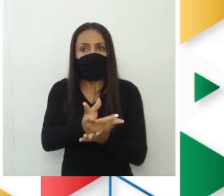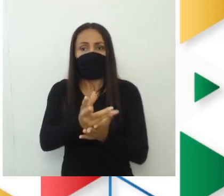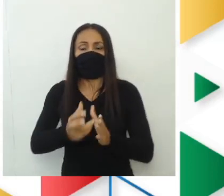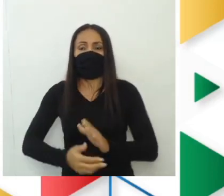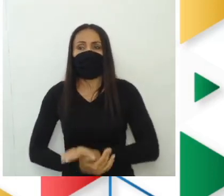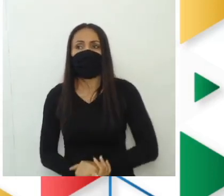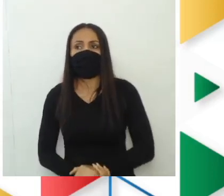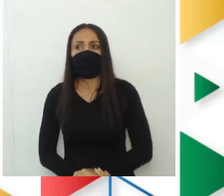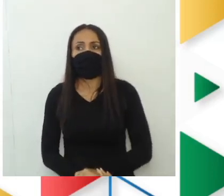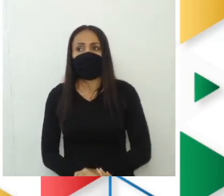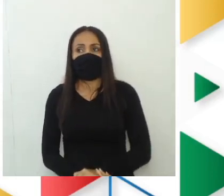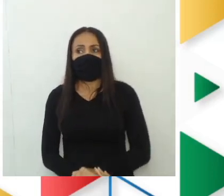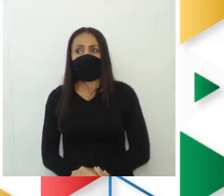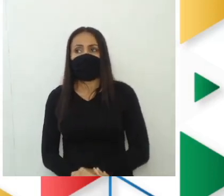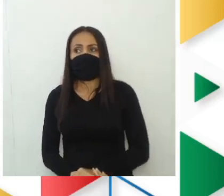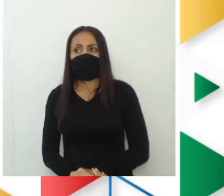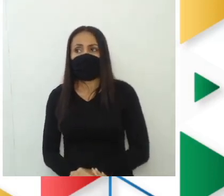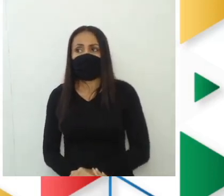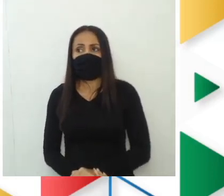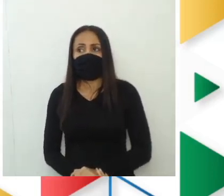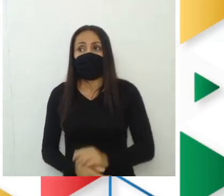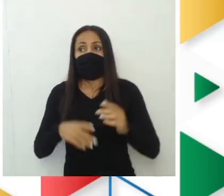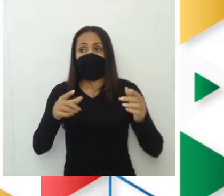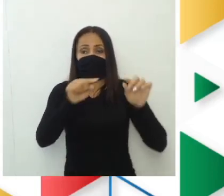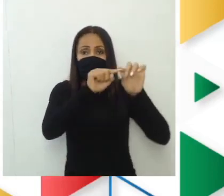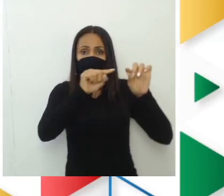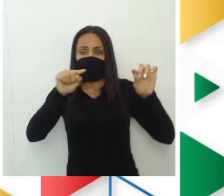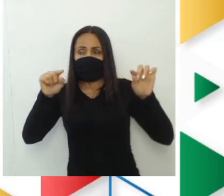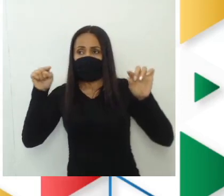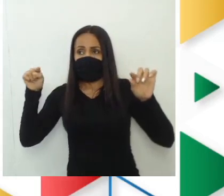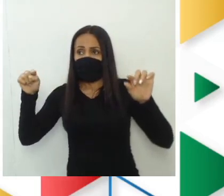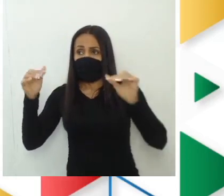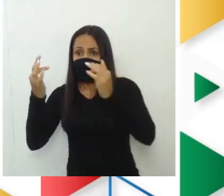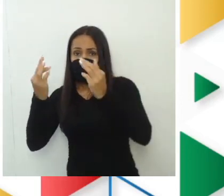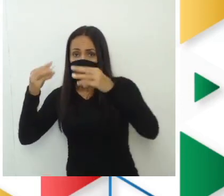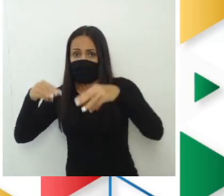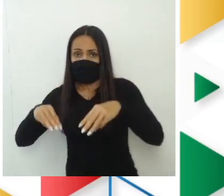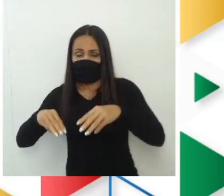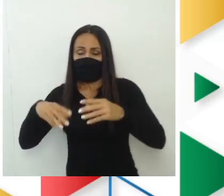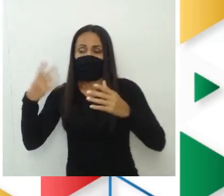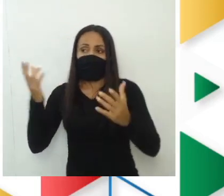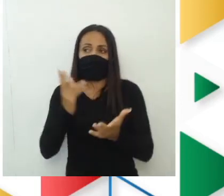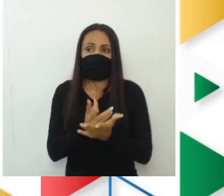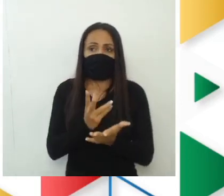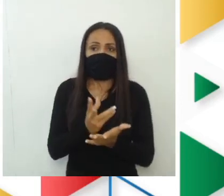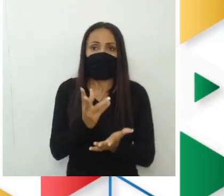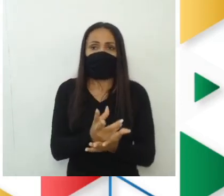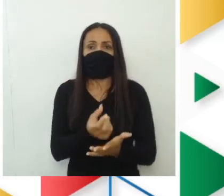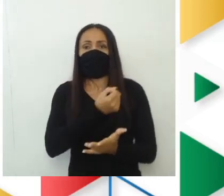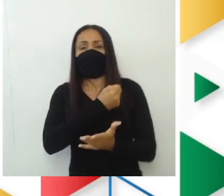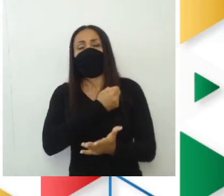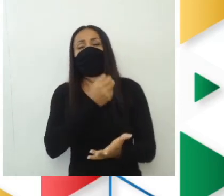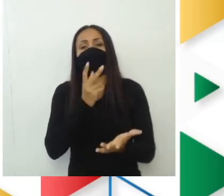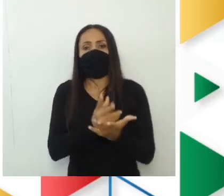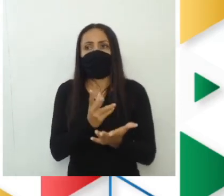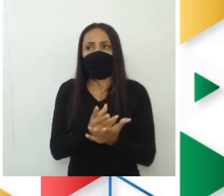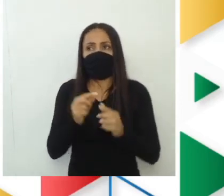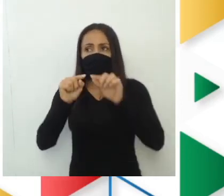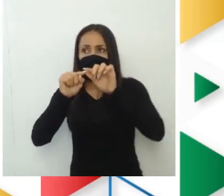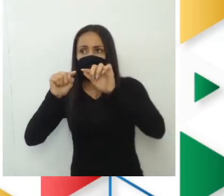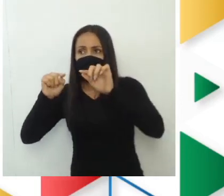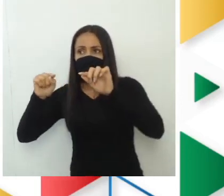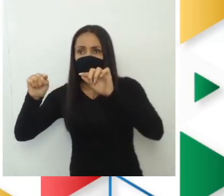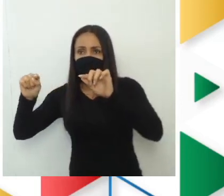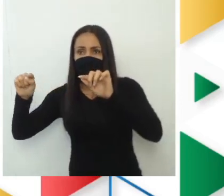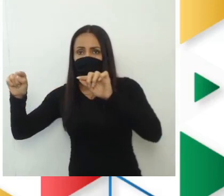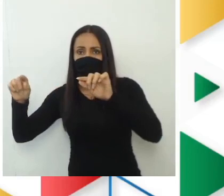Olha, essa setinha no final da reta, ela indica que a sequência dos números continua infinitamente. Então não precisa colocar